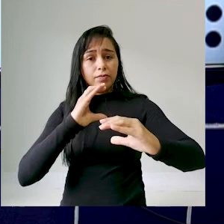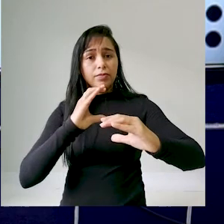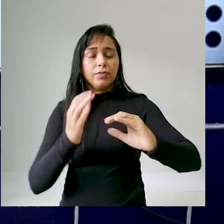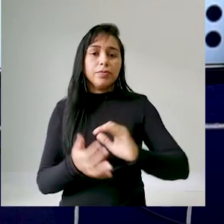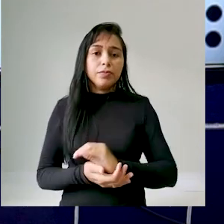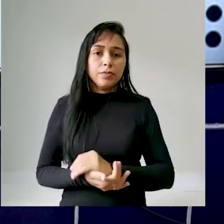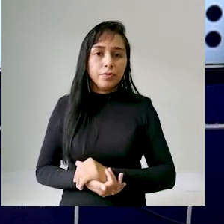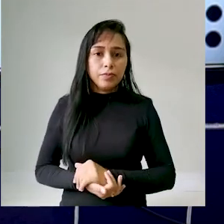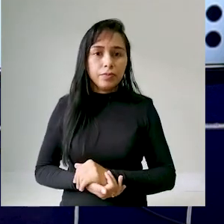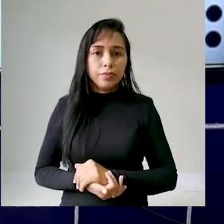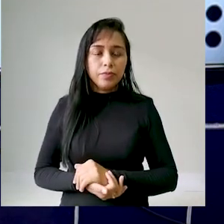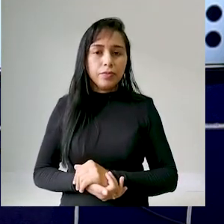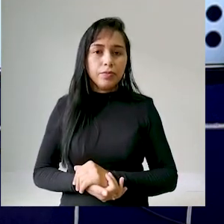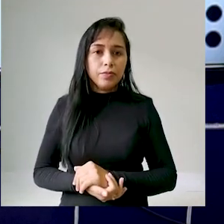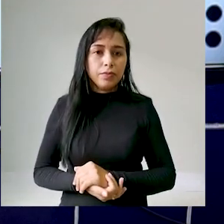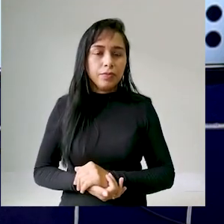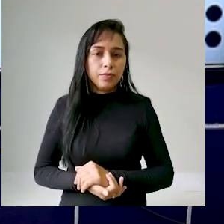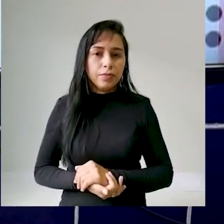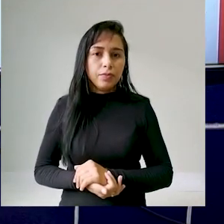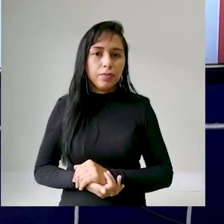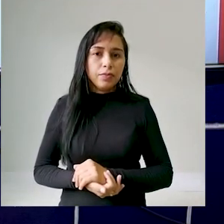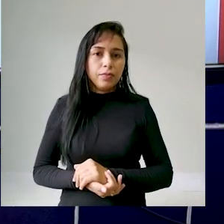transmissão da mensagem.